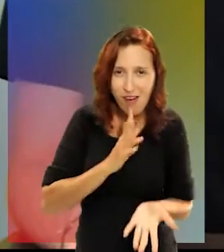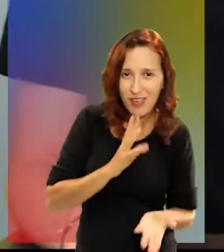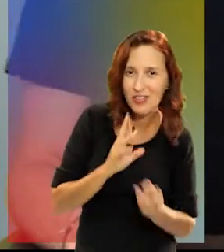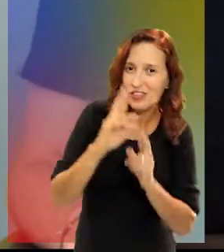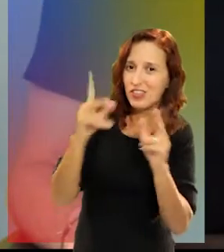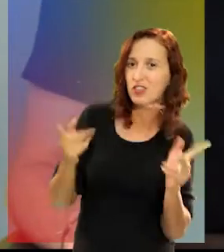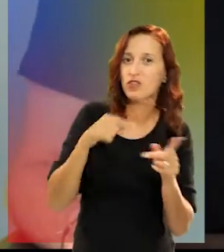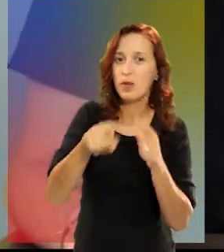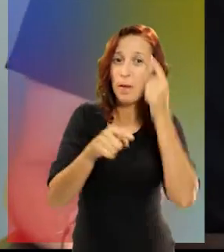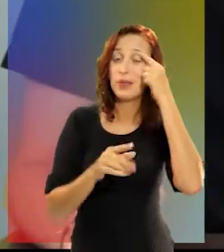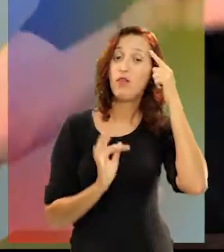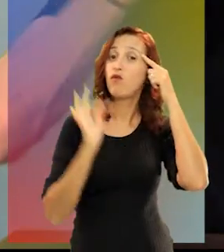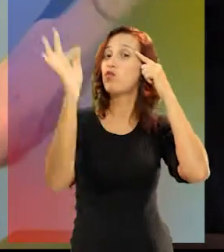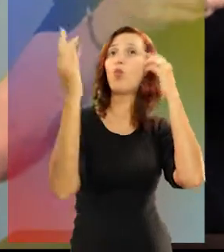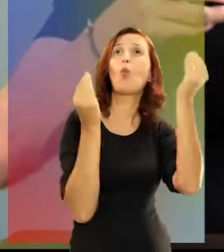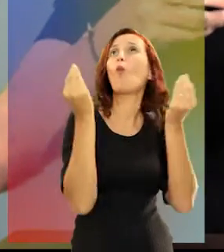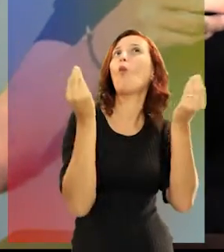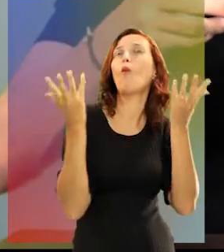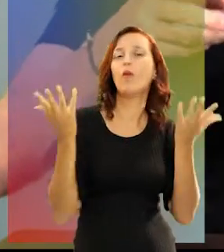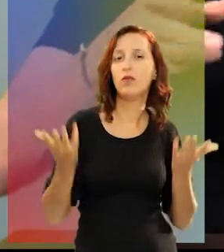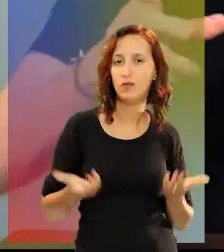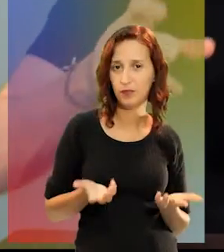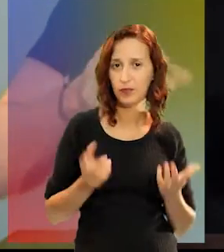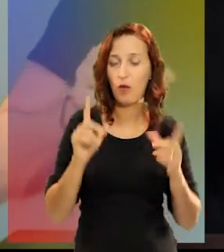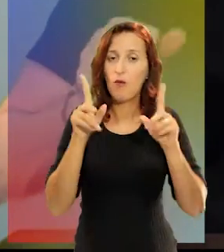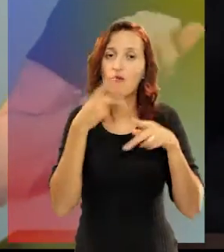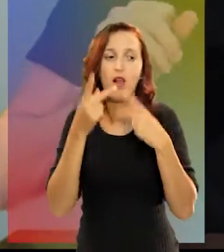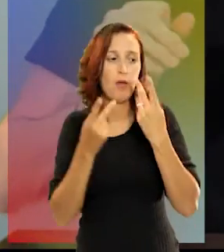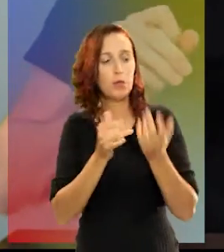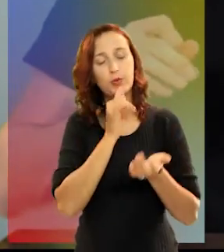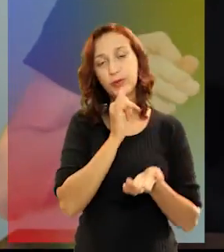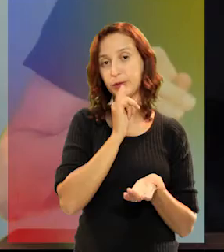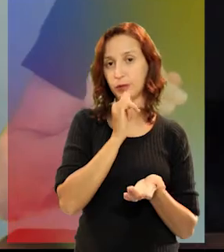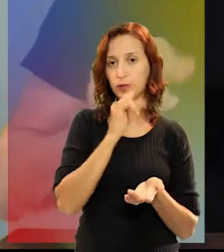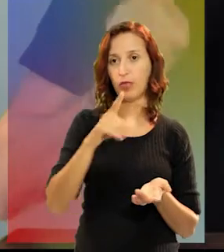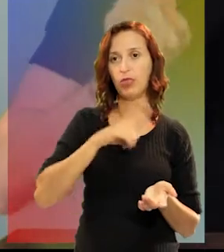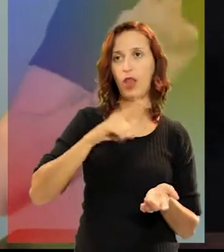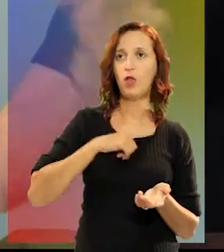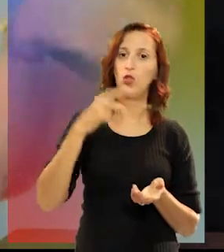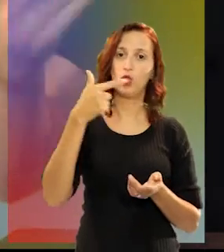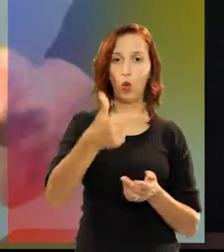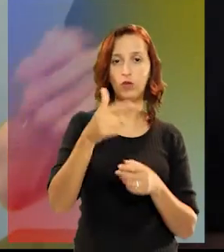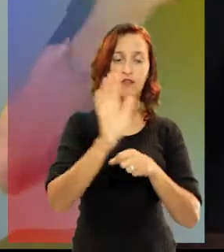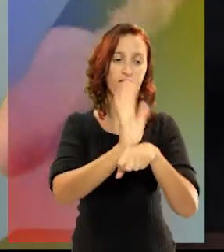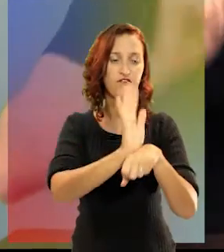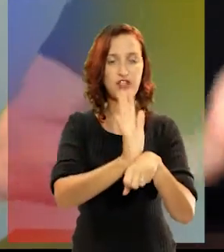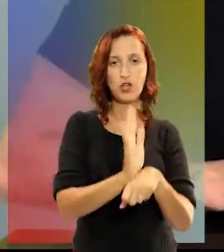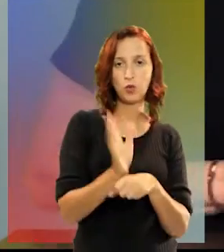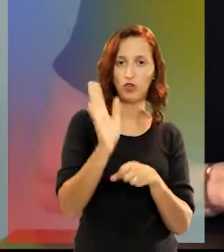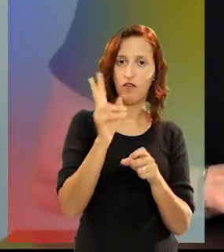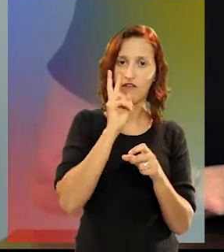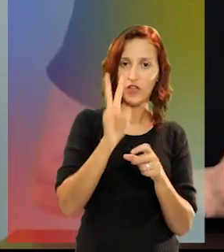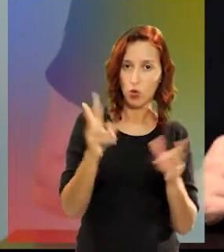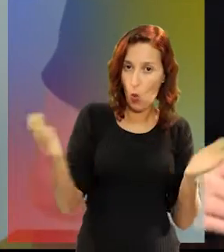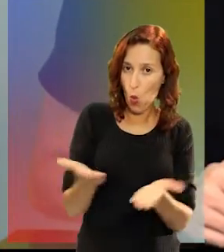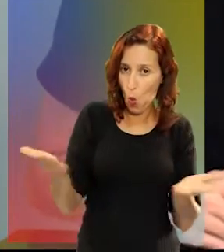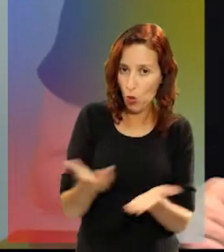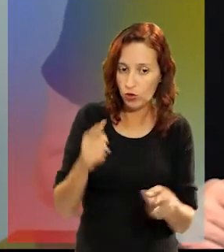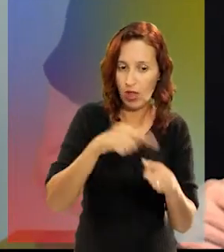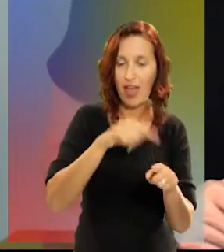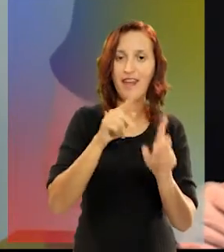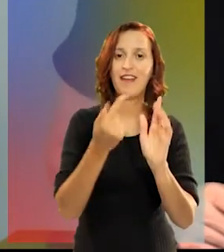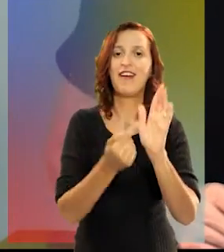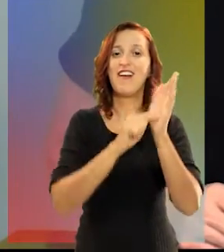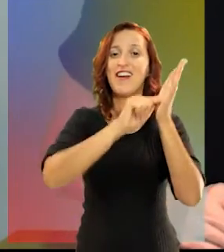você pensa que vai desse jeito assim. Mas só para falar um pouco dessa questão do gênero, por exemplo, você pode pegar dois filmes que são modernos, que você já deve ter visto, que